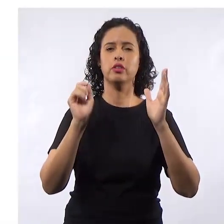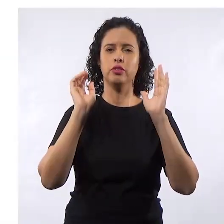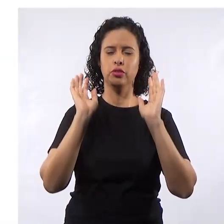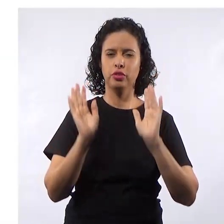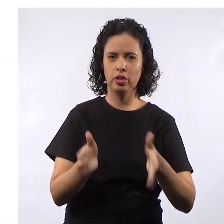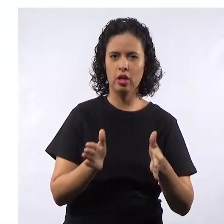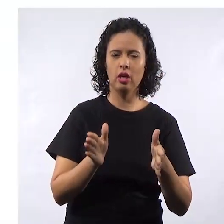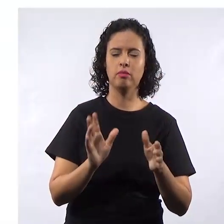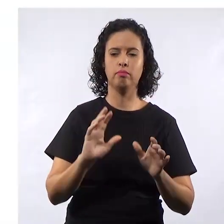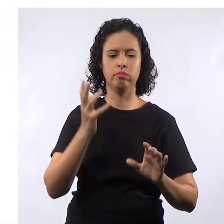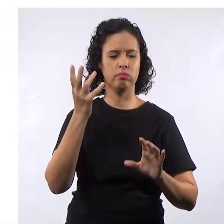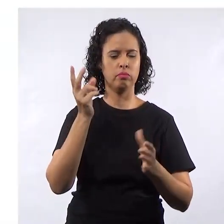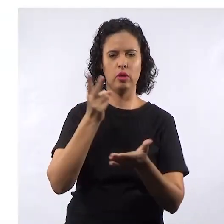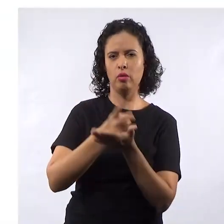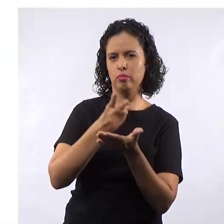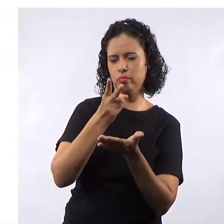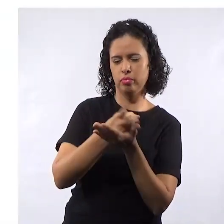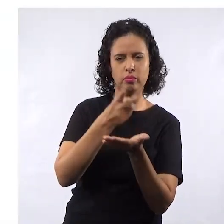ali